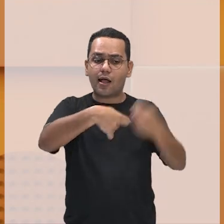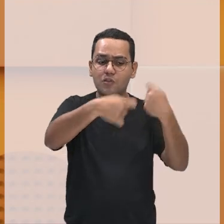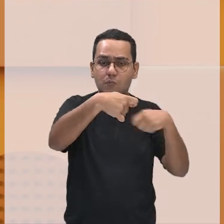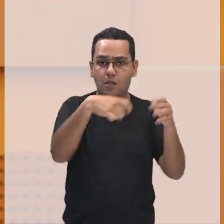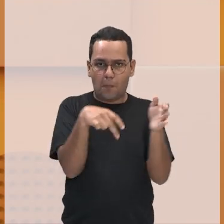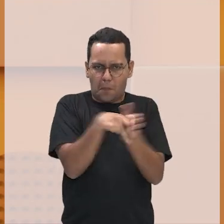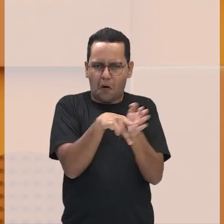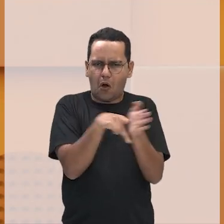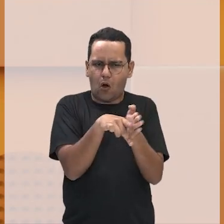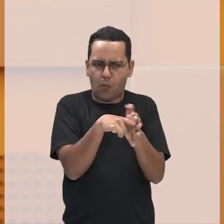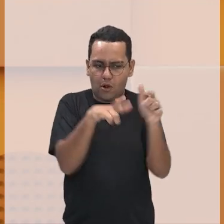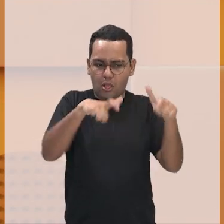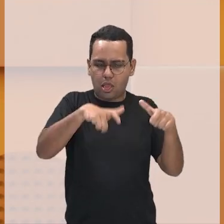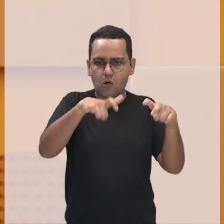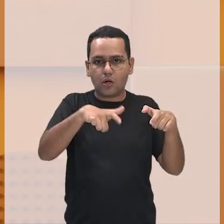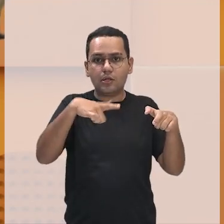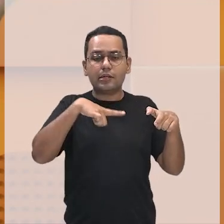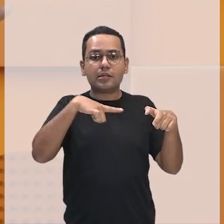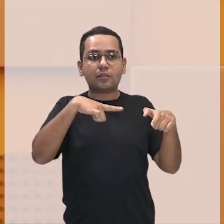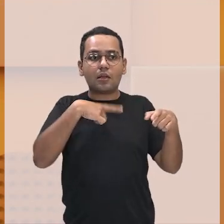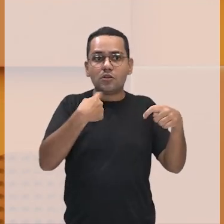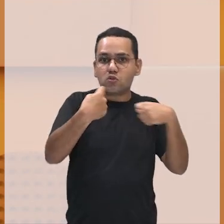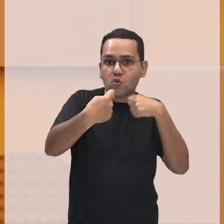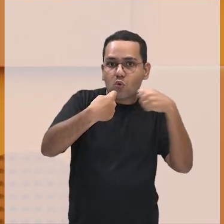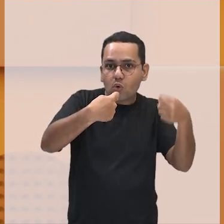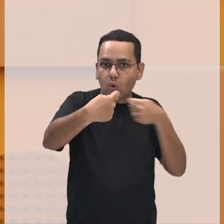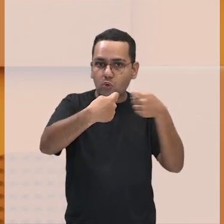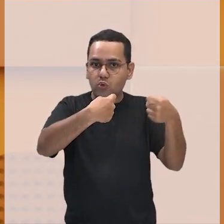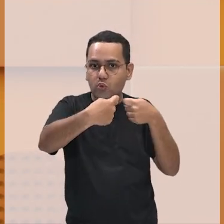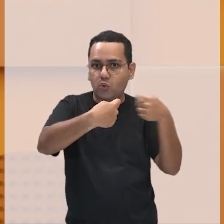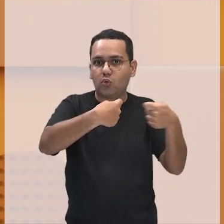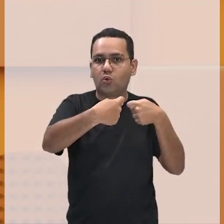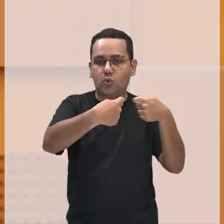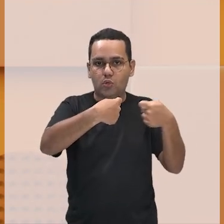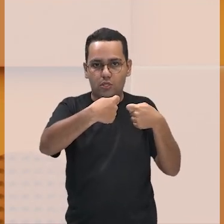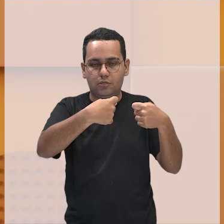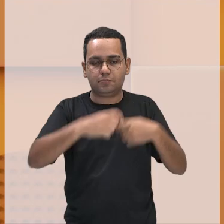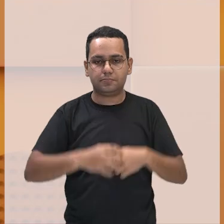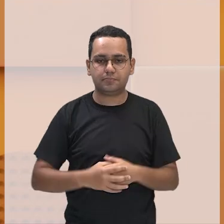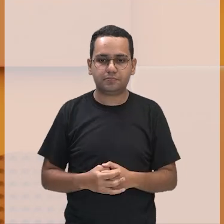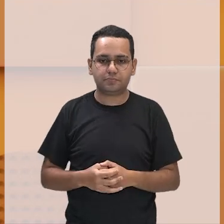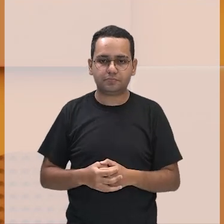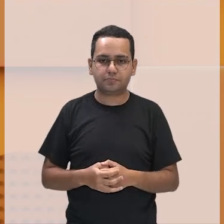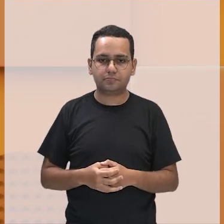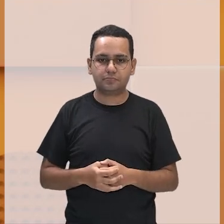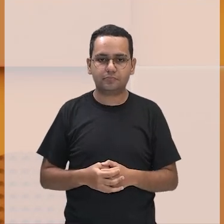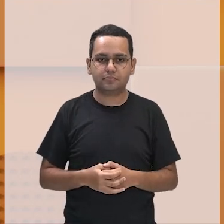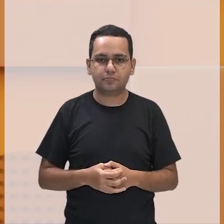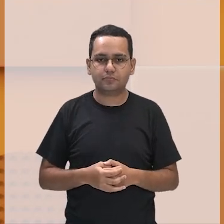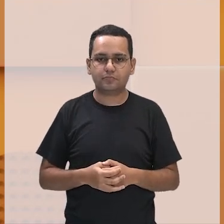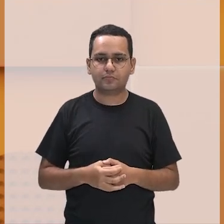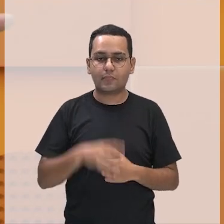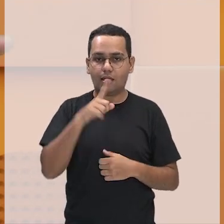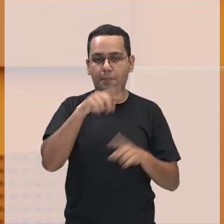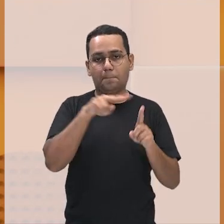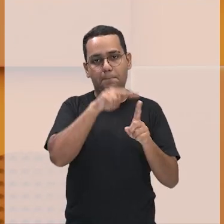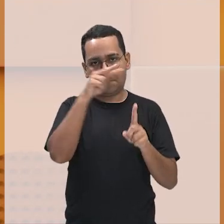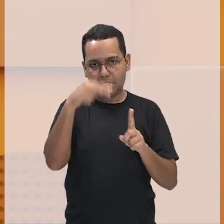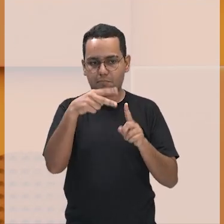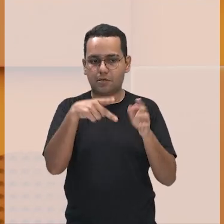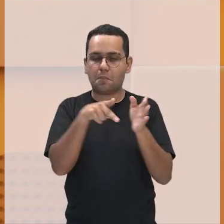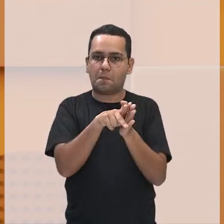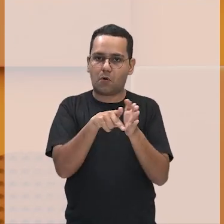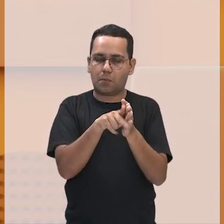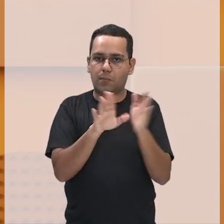se a gente consegue, então, manter a estrutura do império, tá? É essa visão que a gente tem que ter, então, nesse período de